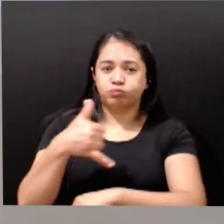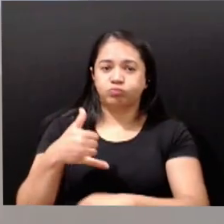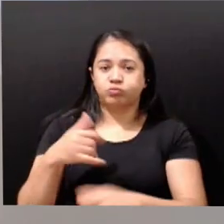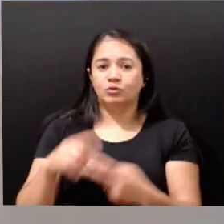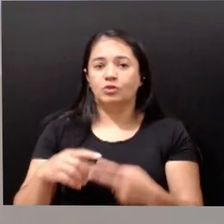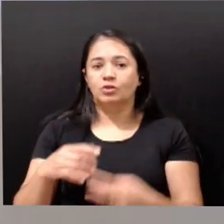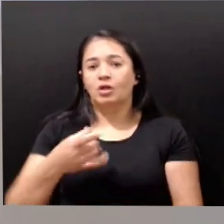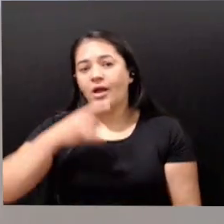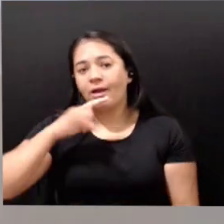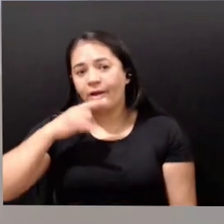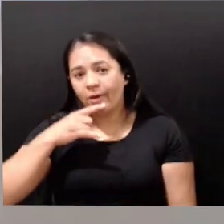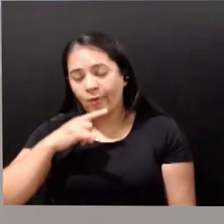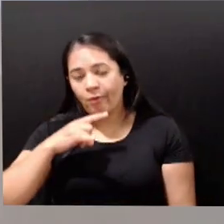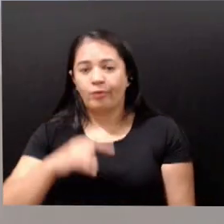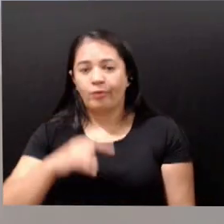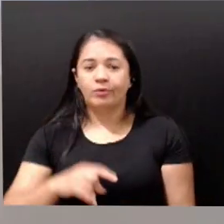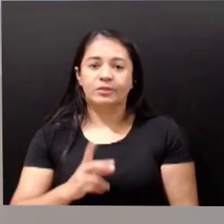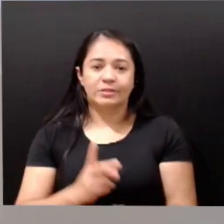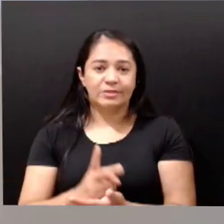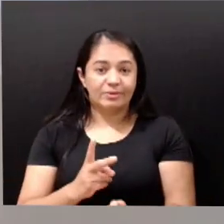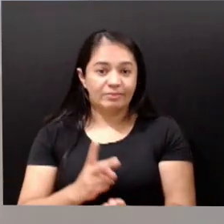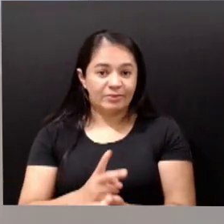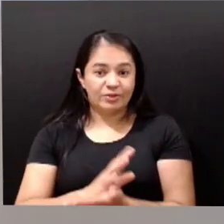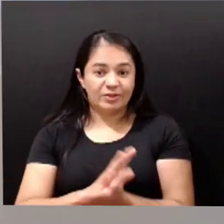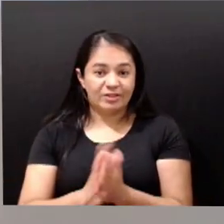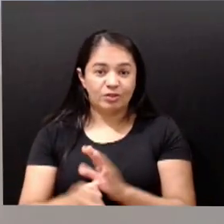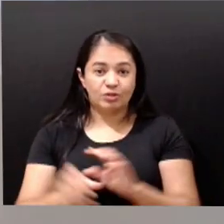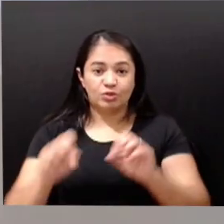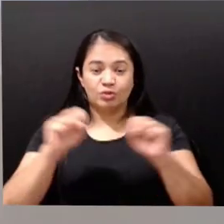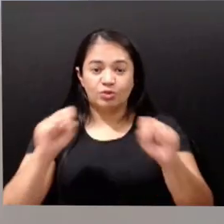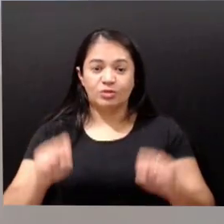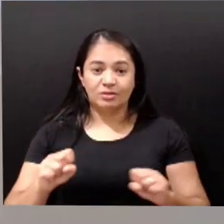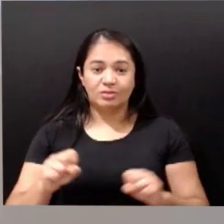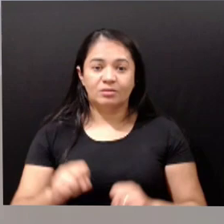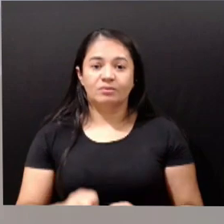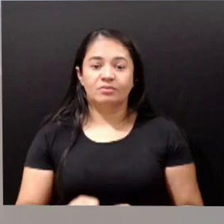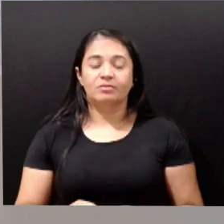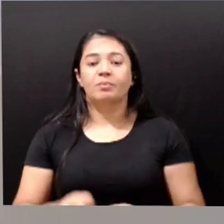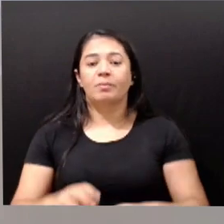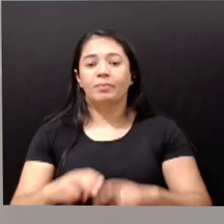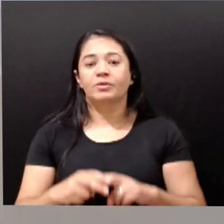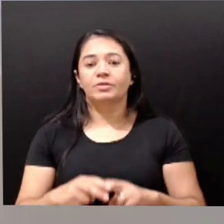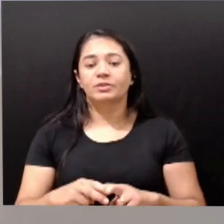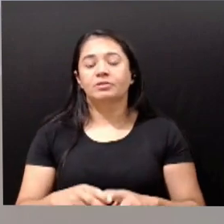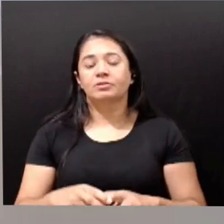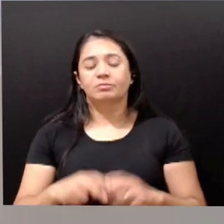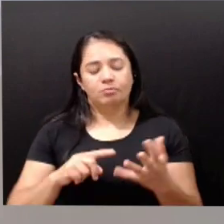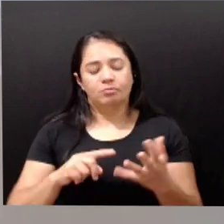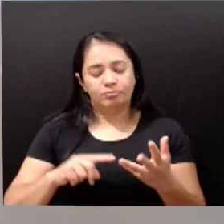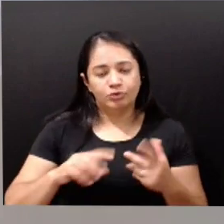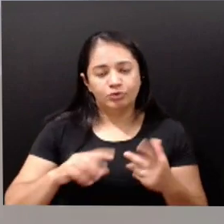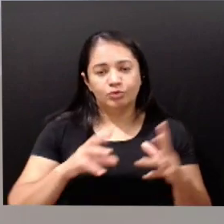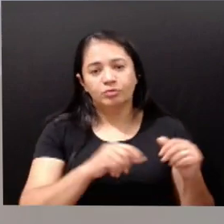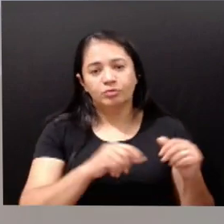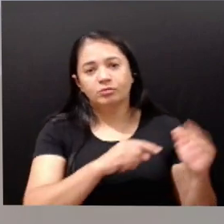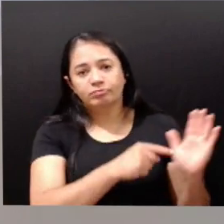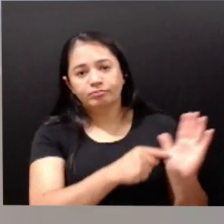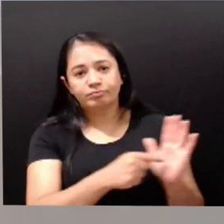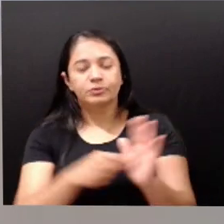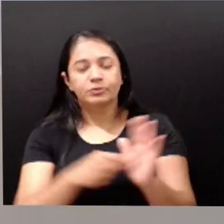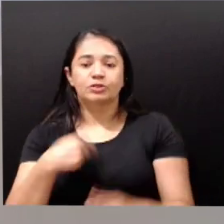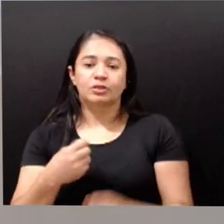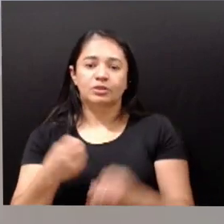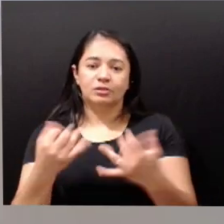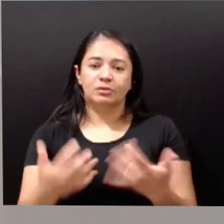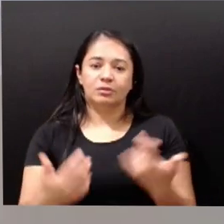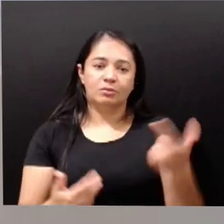em excesso, álcool, sempre lembrar que ele é um detrator para o nosso sistema imune. Então, a convalescença passa por todas aquelas recomendações que a